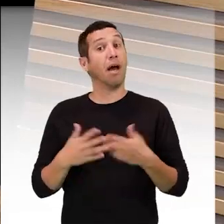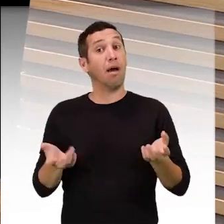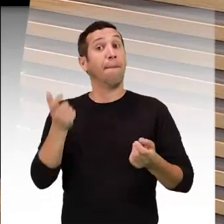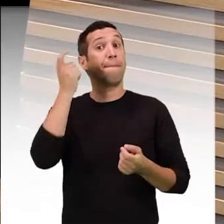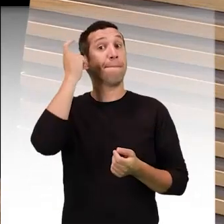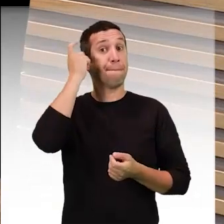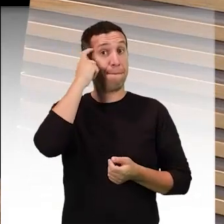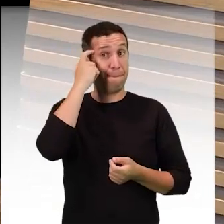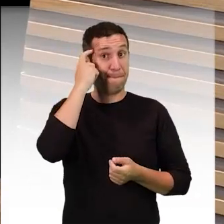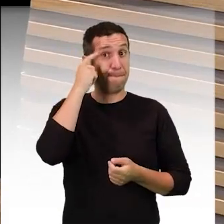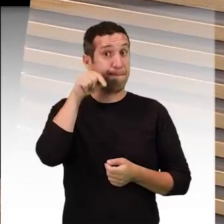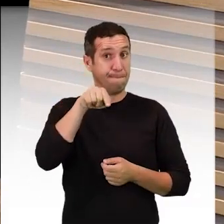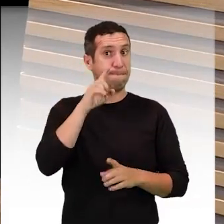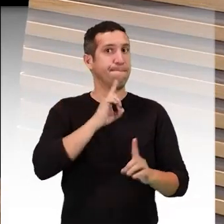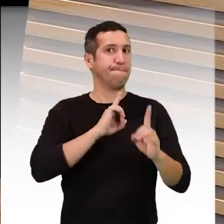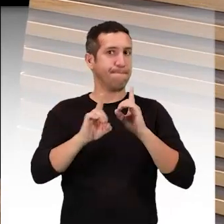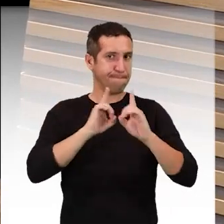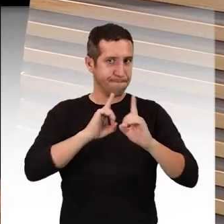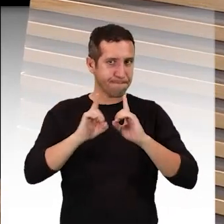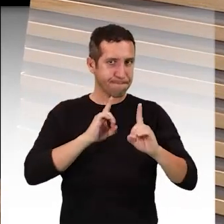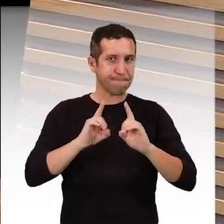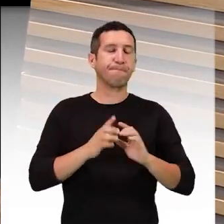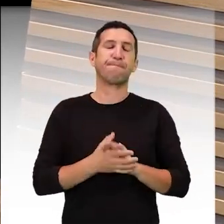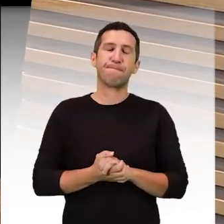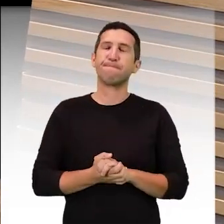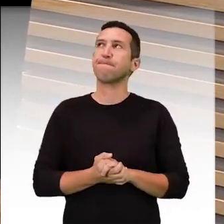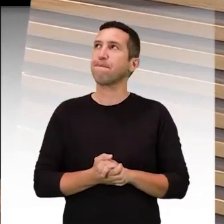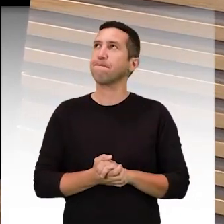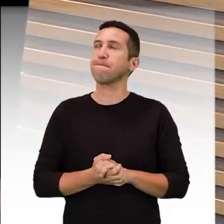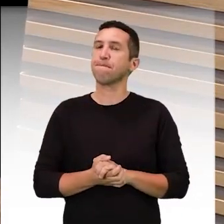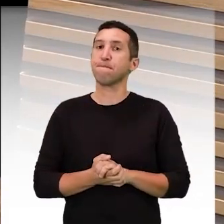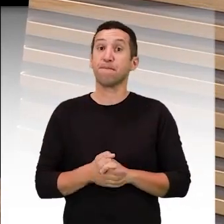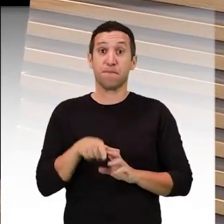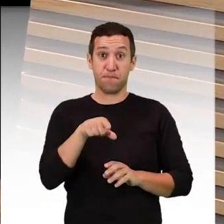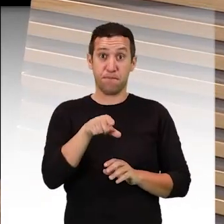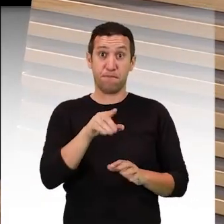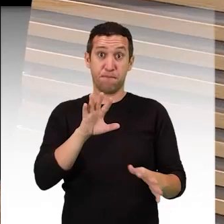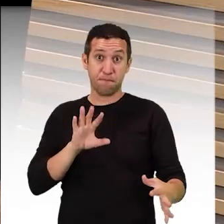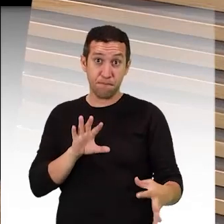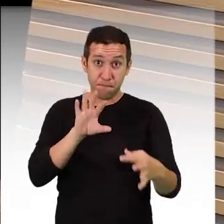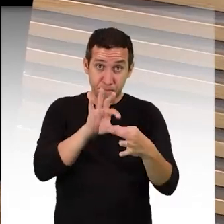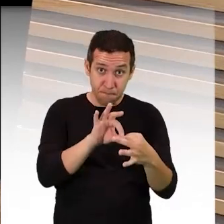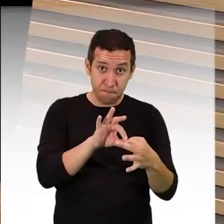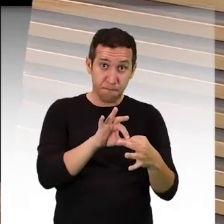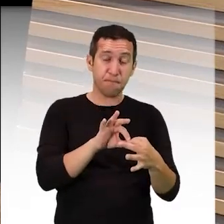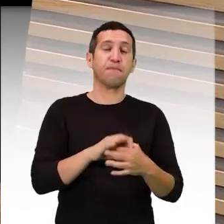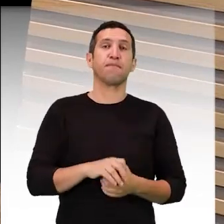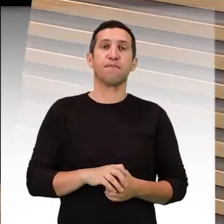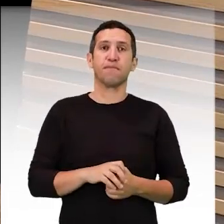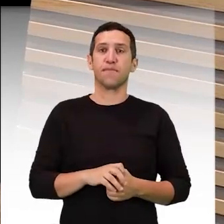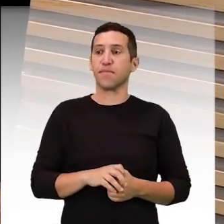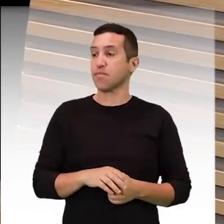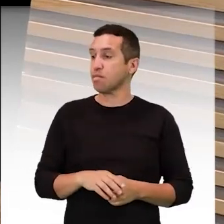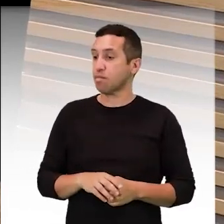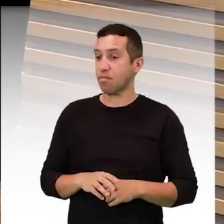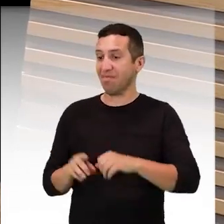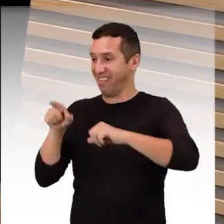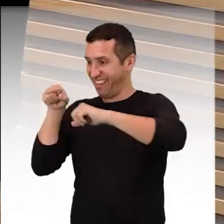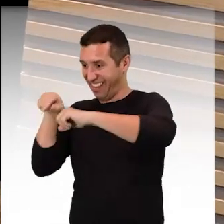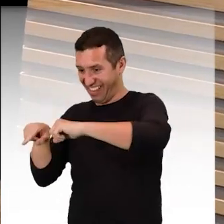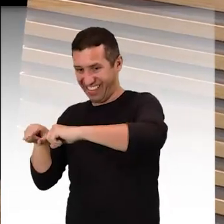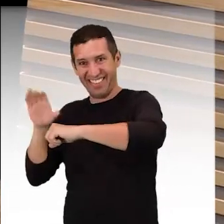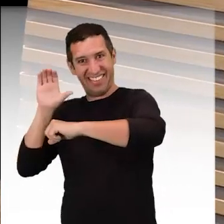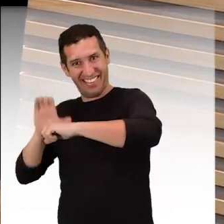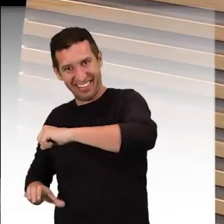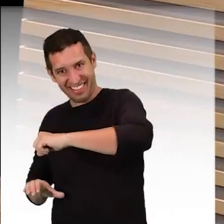Público. E penso eu que esse diálogo, né, essa ligação